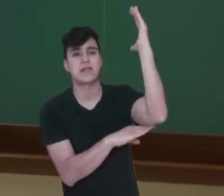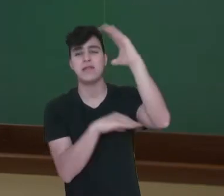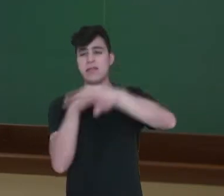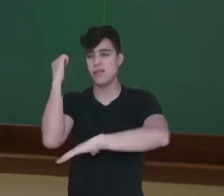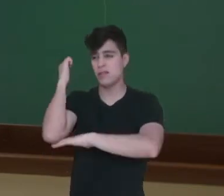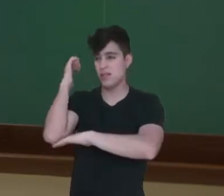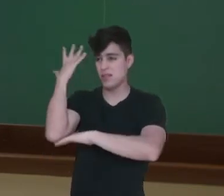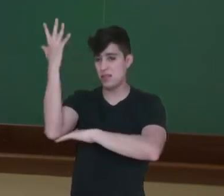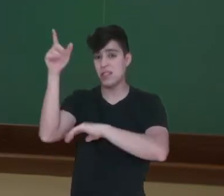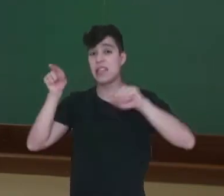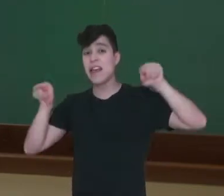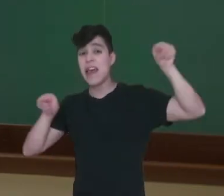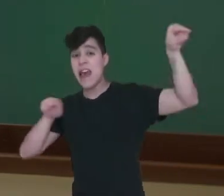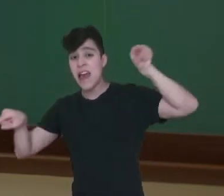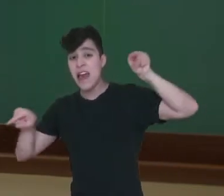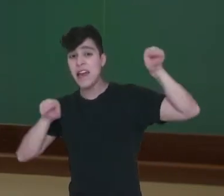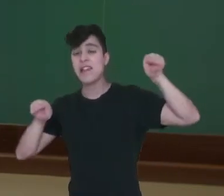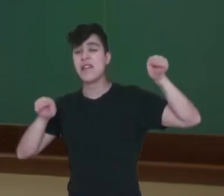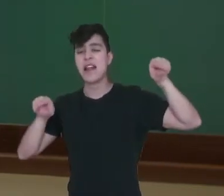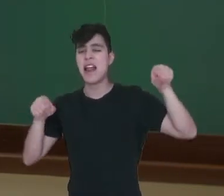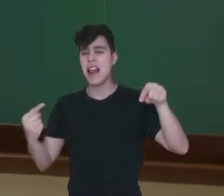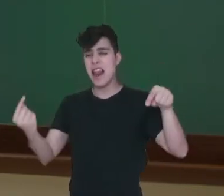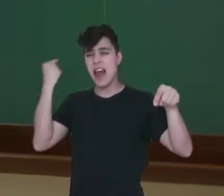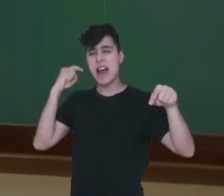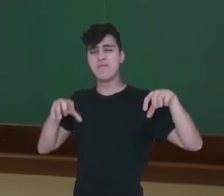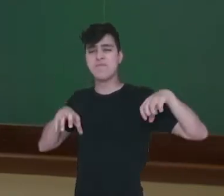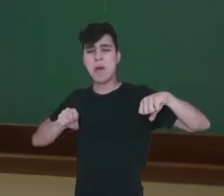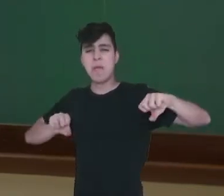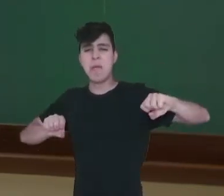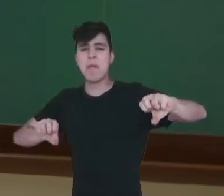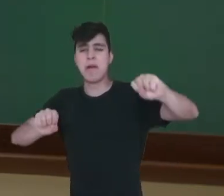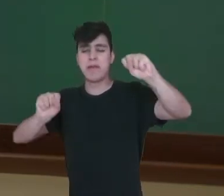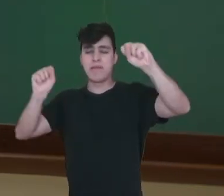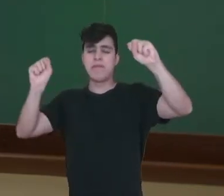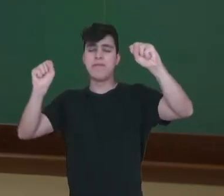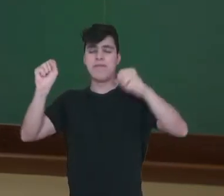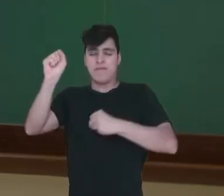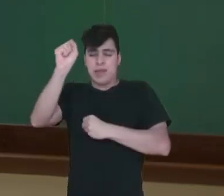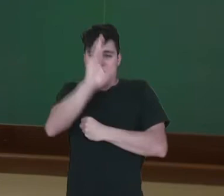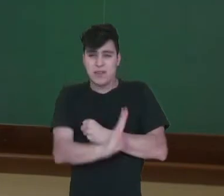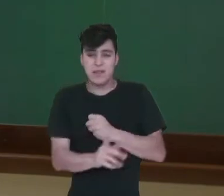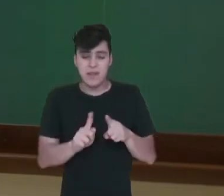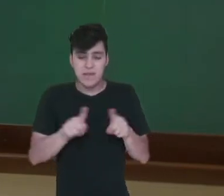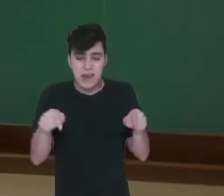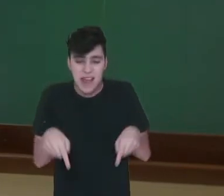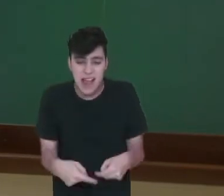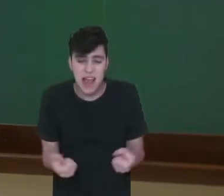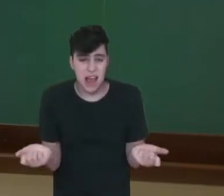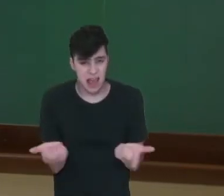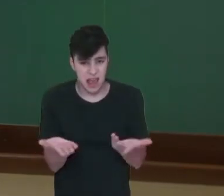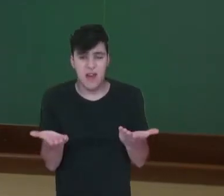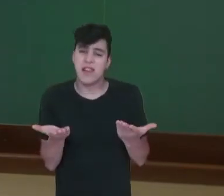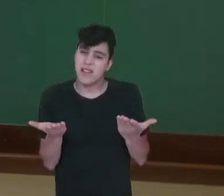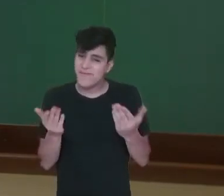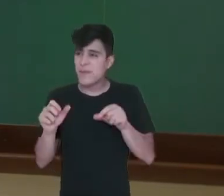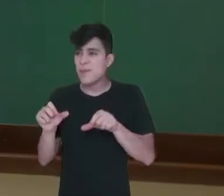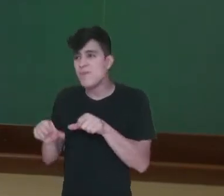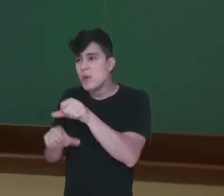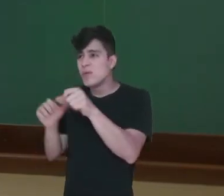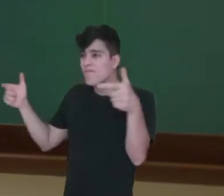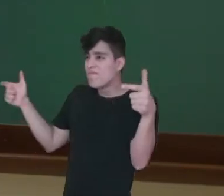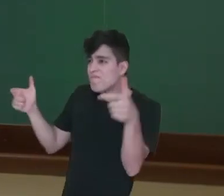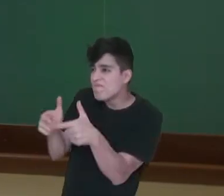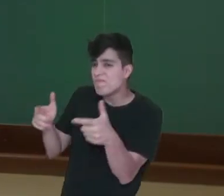de vegetação ocupavam no território brasileiro, mas que na atualidade a gente tem ali alterações,